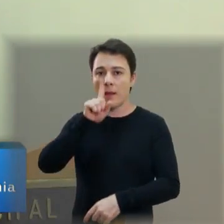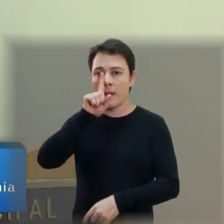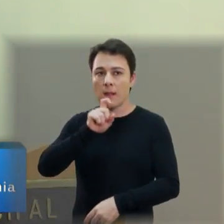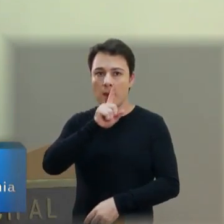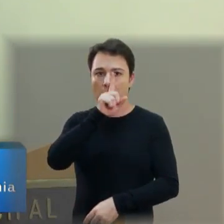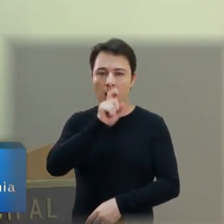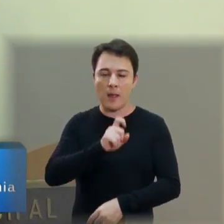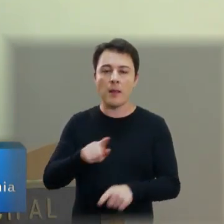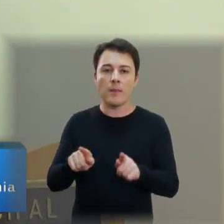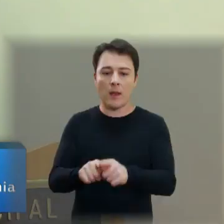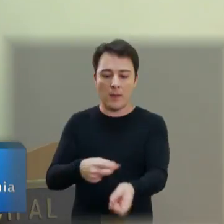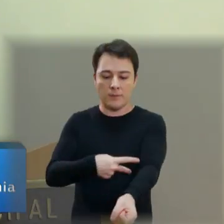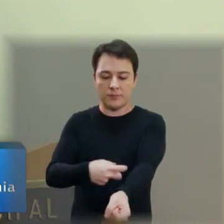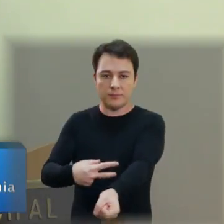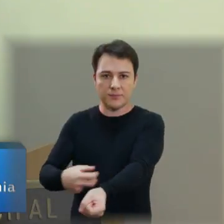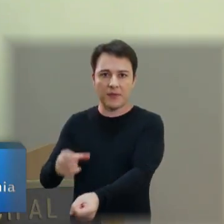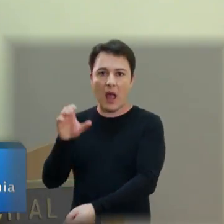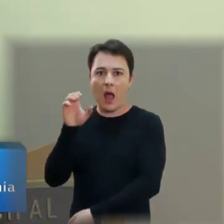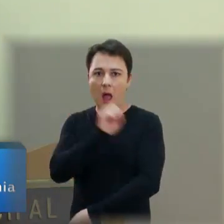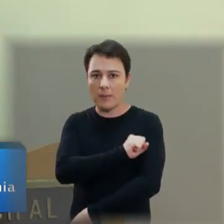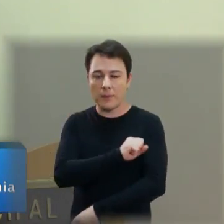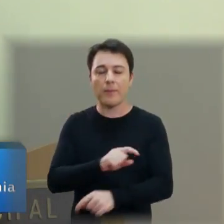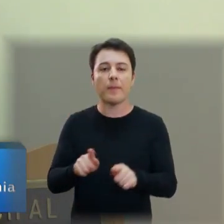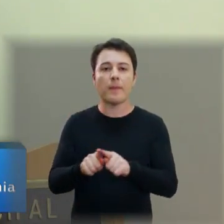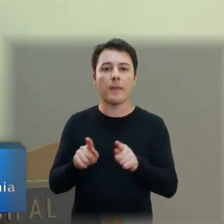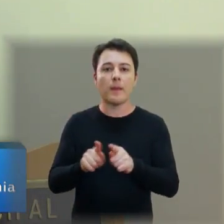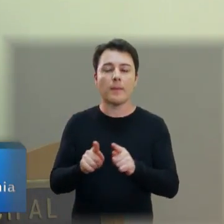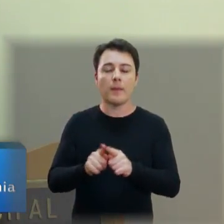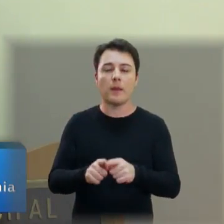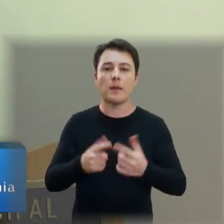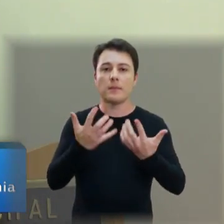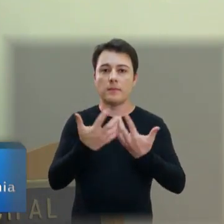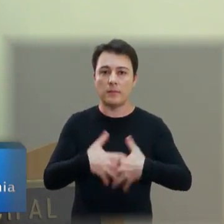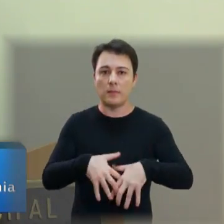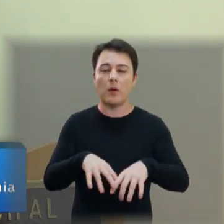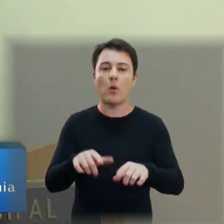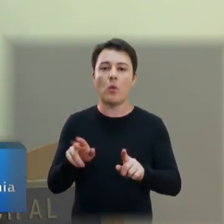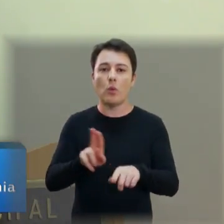rápido do Covid-19, com equipamento que usa a tecnologia